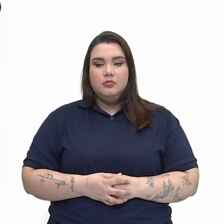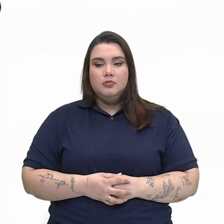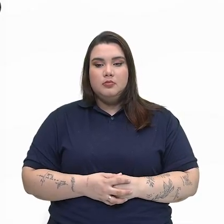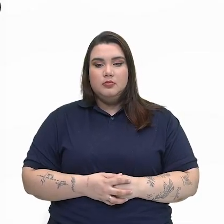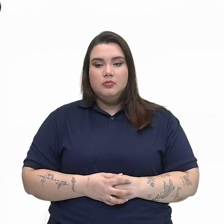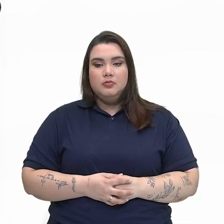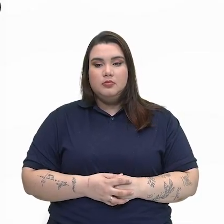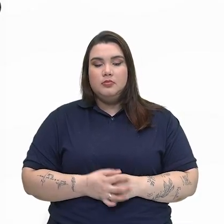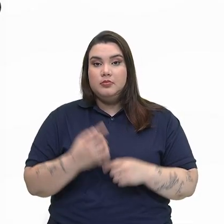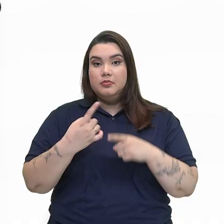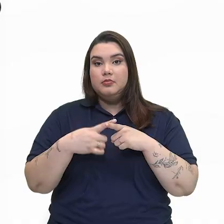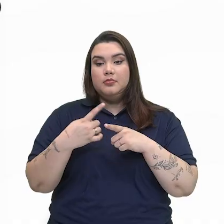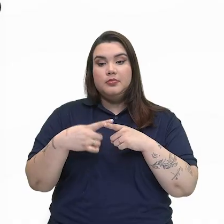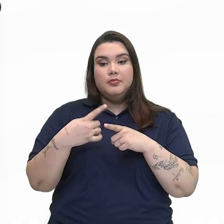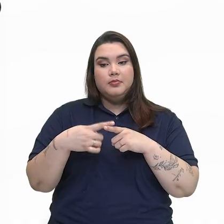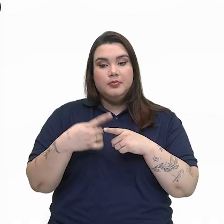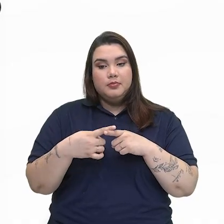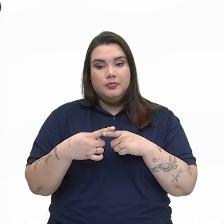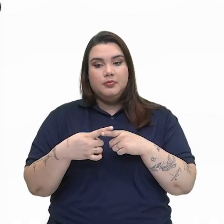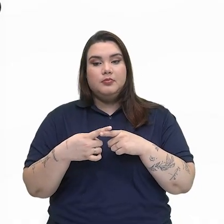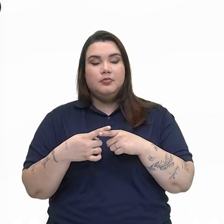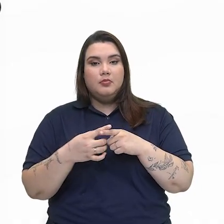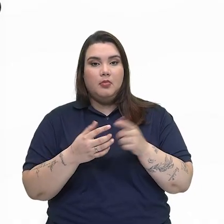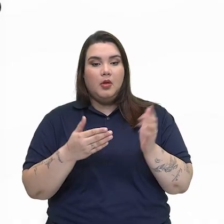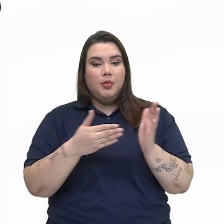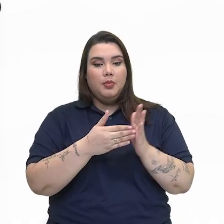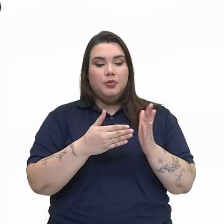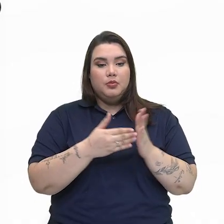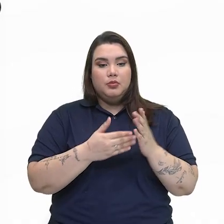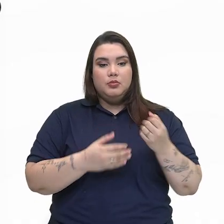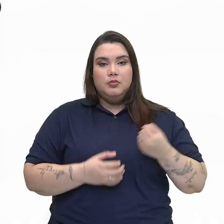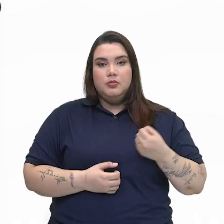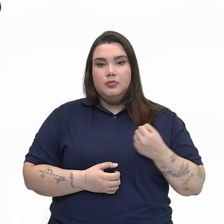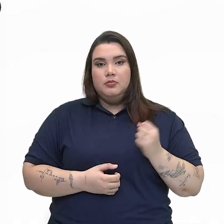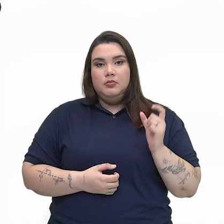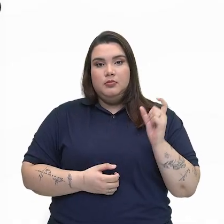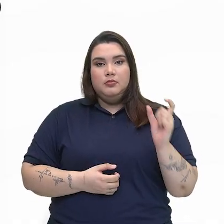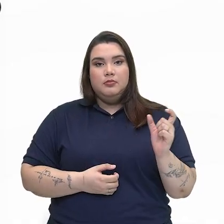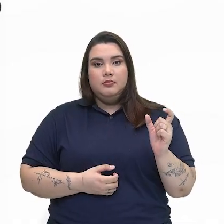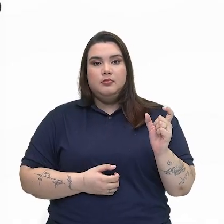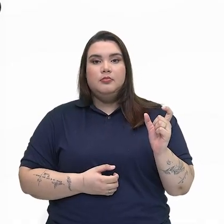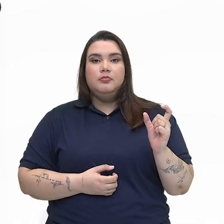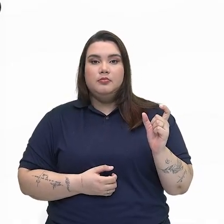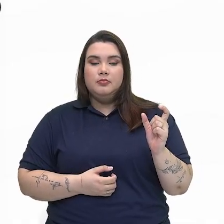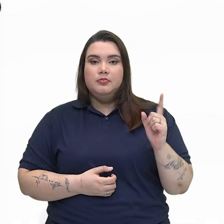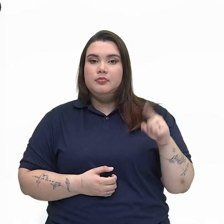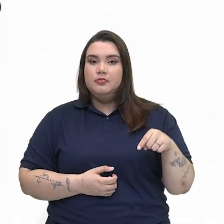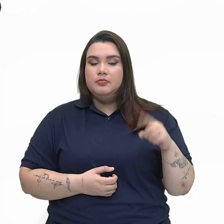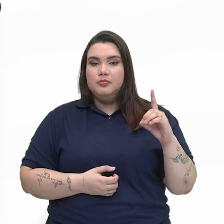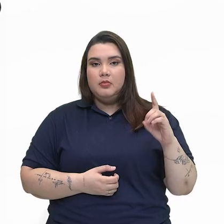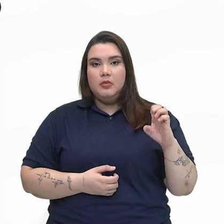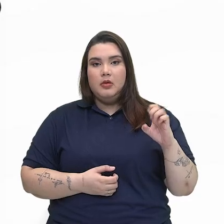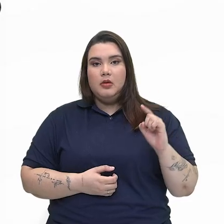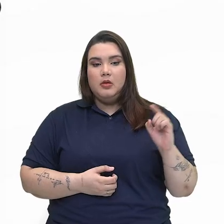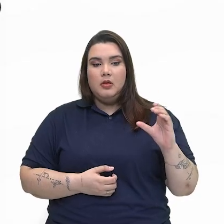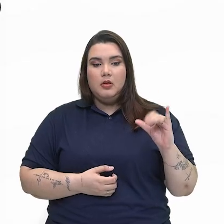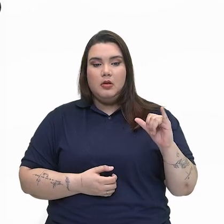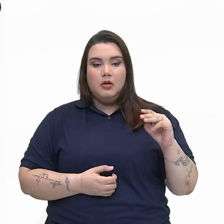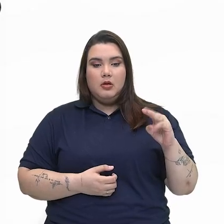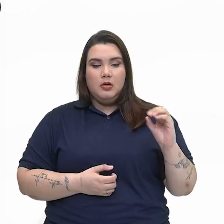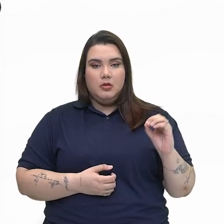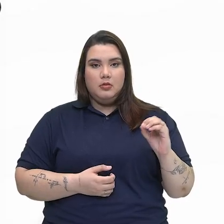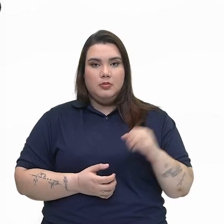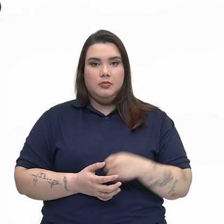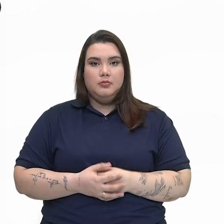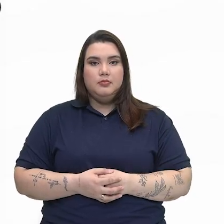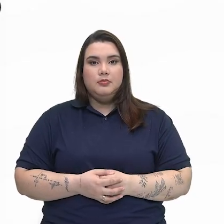4,3, porque a última casa decimal a ser conservada é a casa dos décimos.